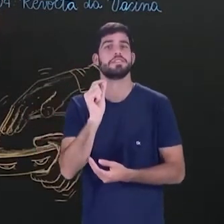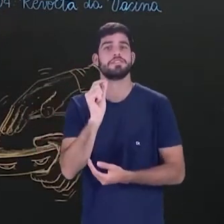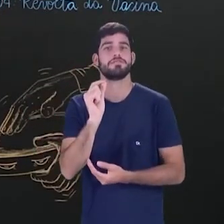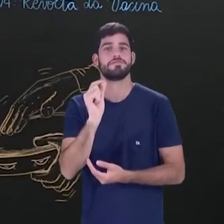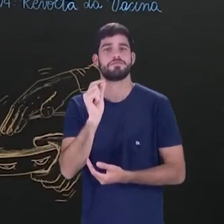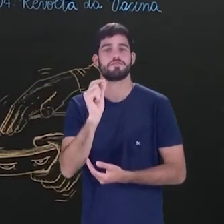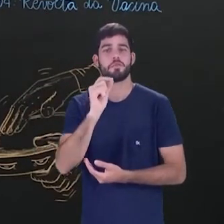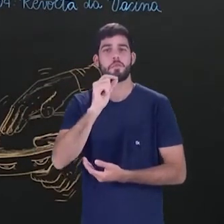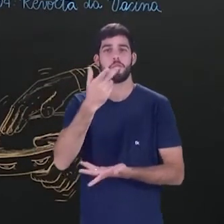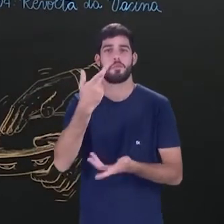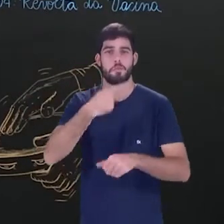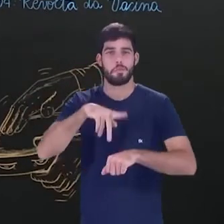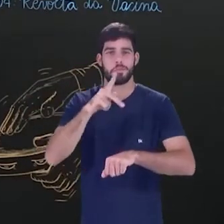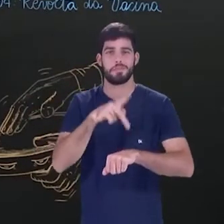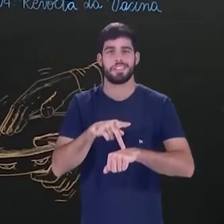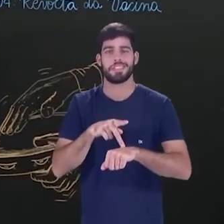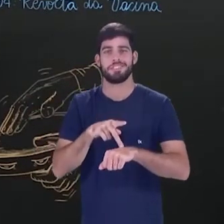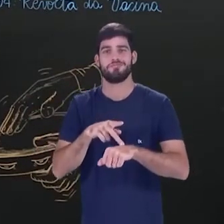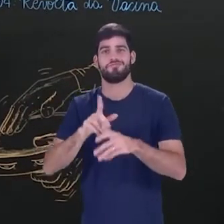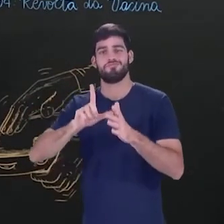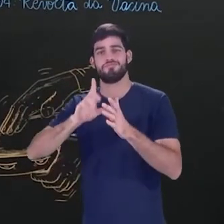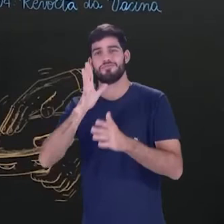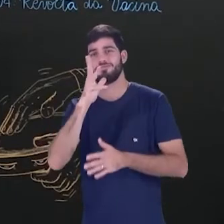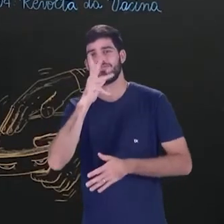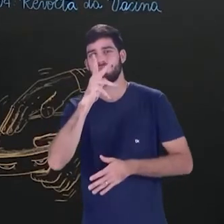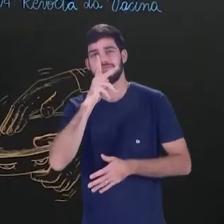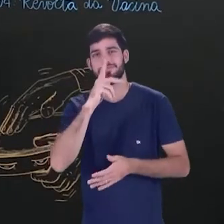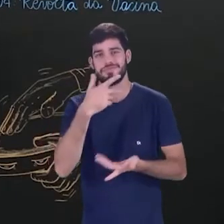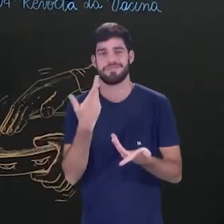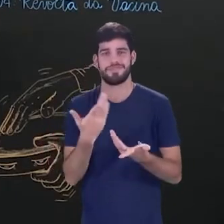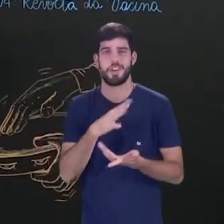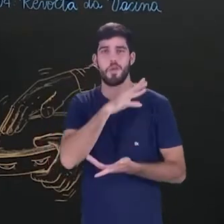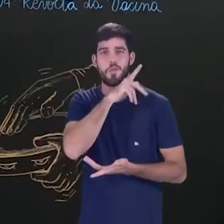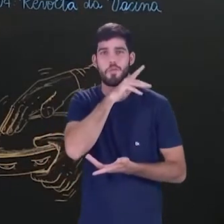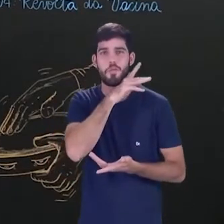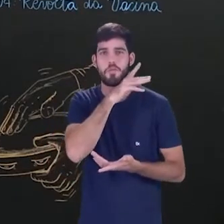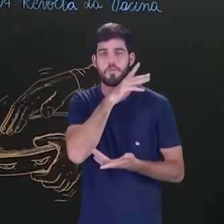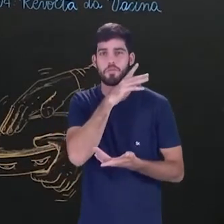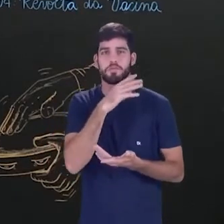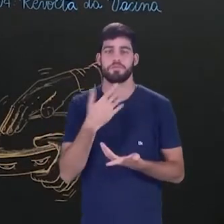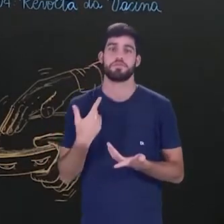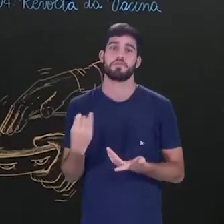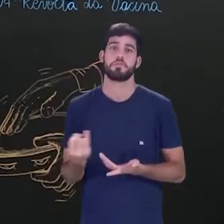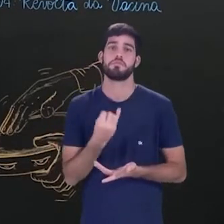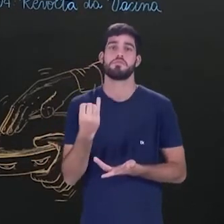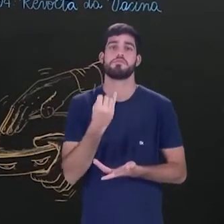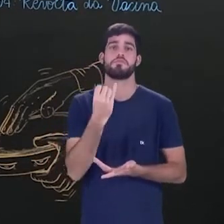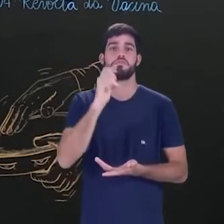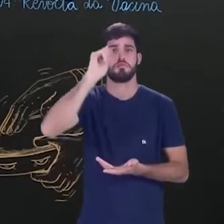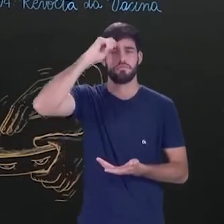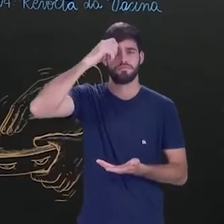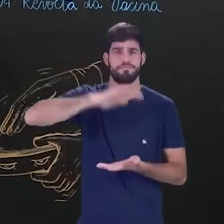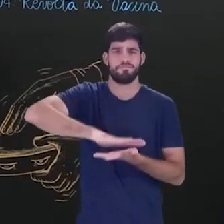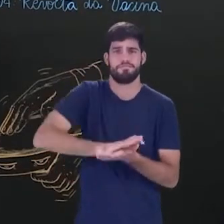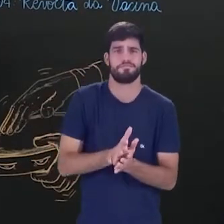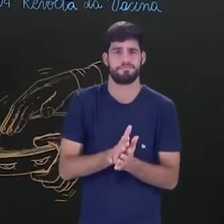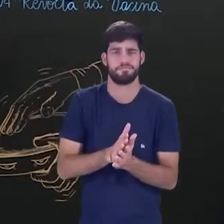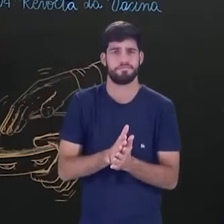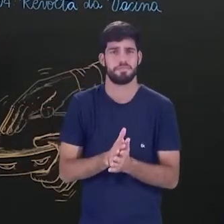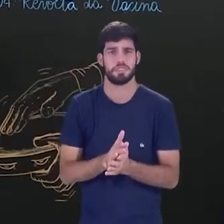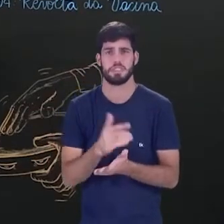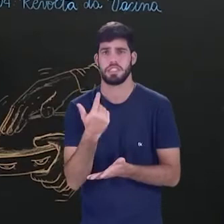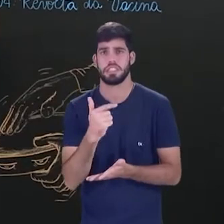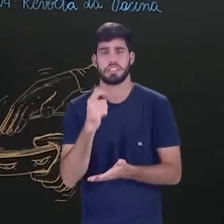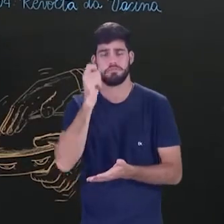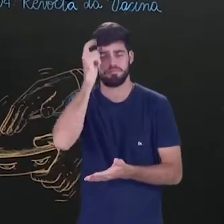país atrasado. É muito importante que a gente denuncie o racismo que existe nessa ideia e que ela não tem